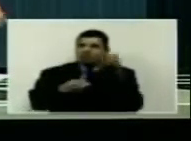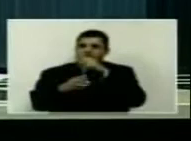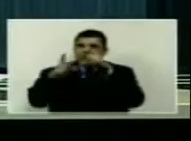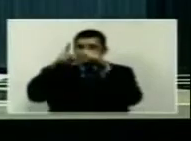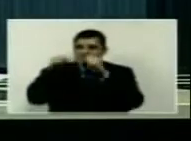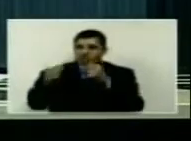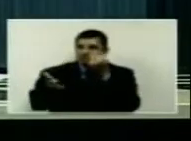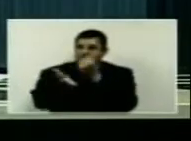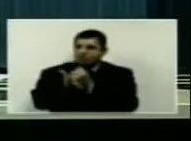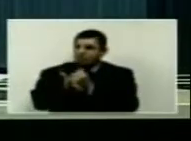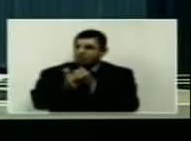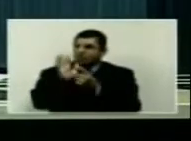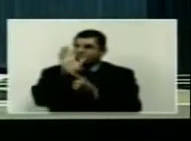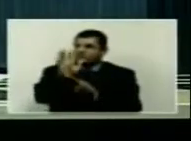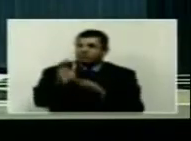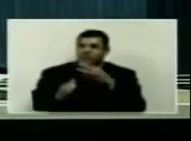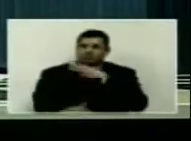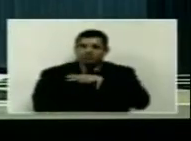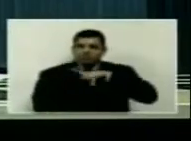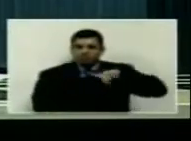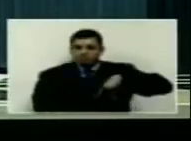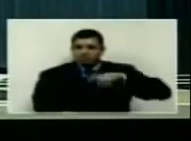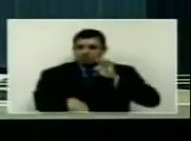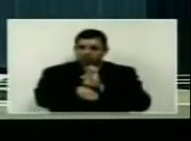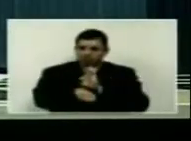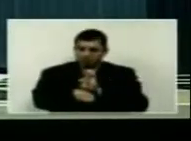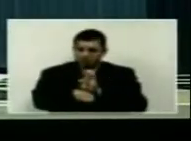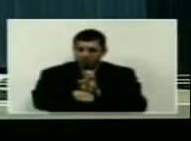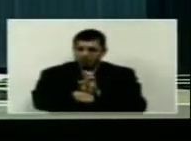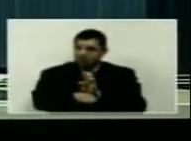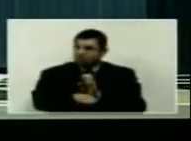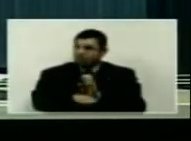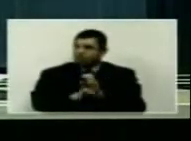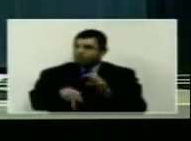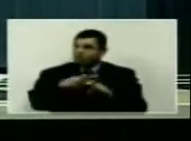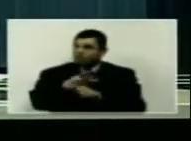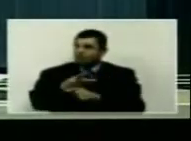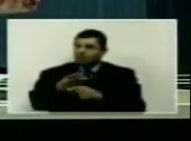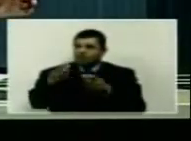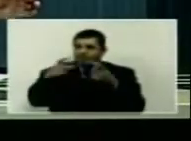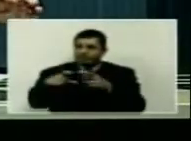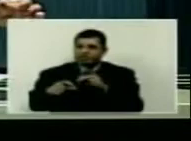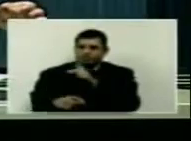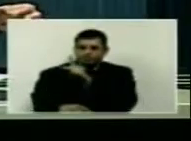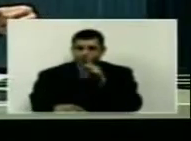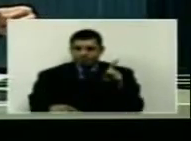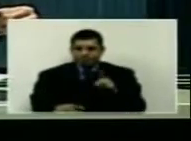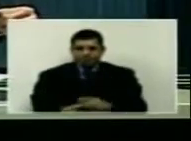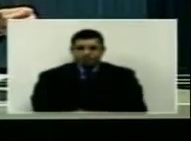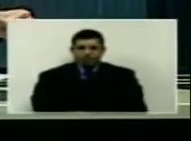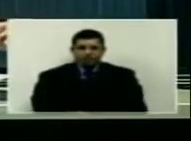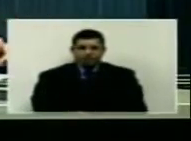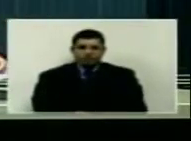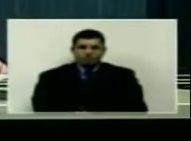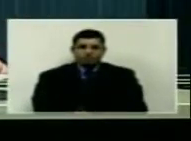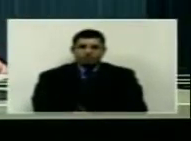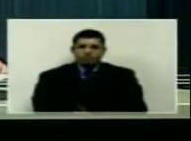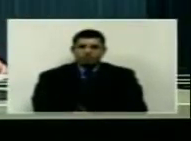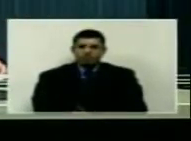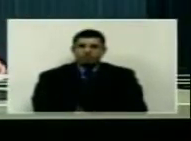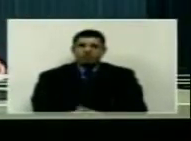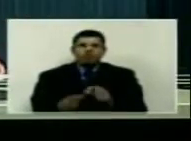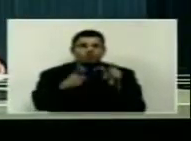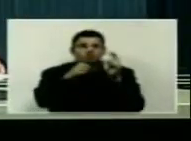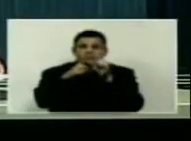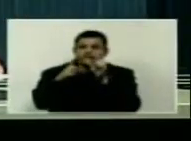Brasília protocolar uma representação no Ministério Público Estadual contra uma concessionária da Prefeitura. E